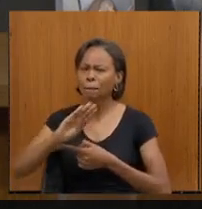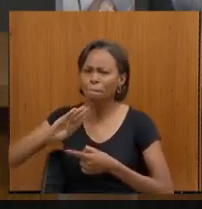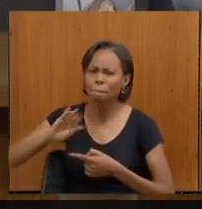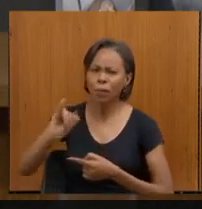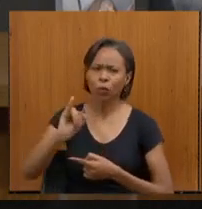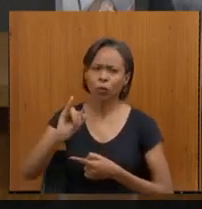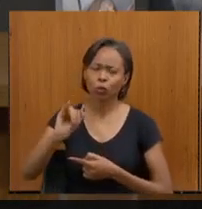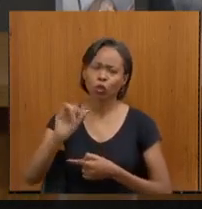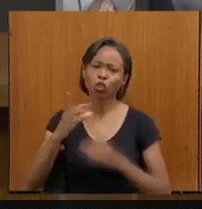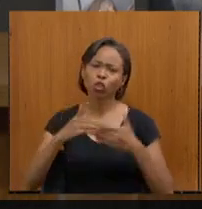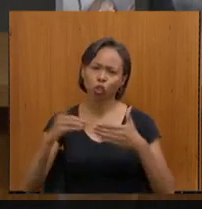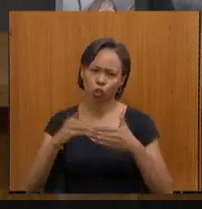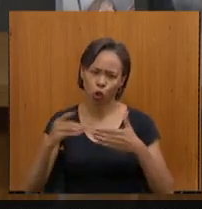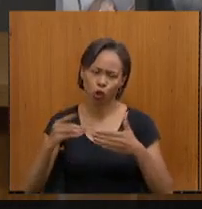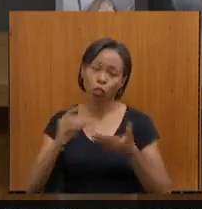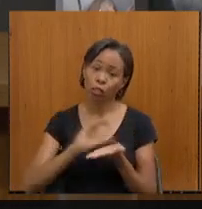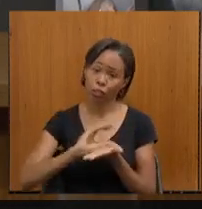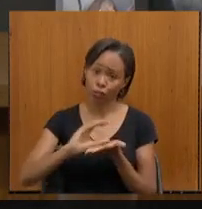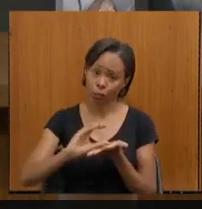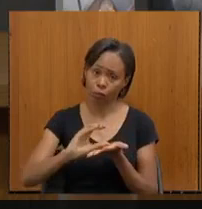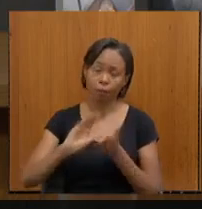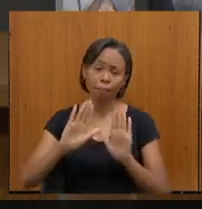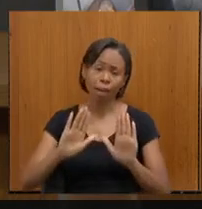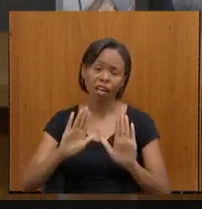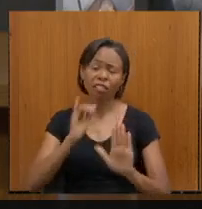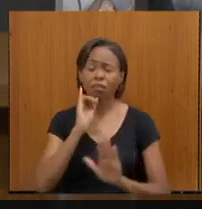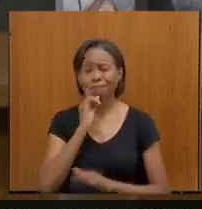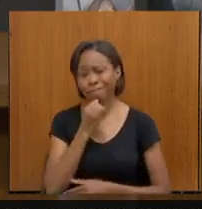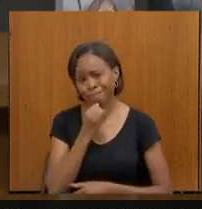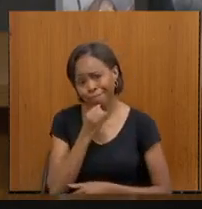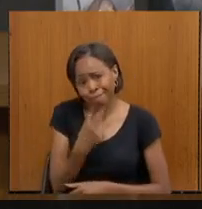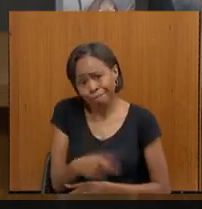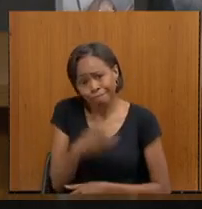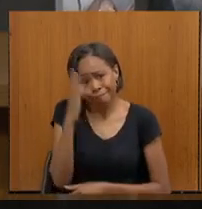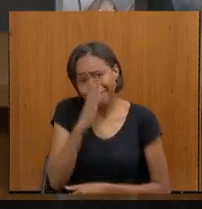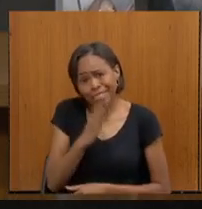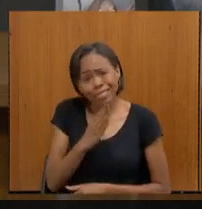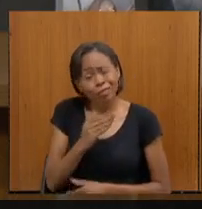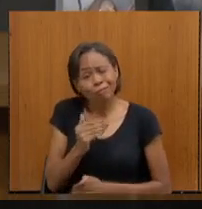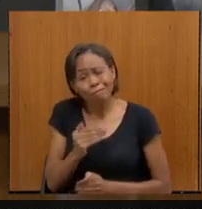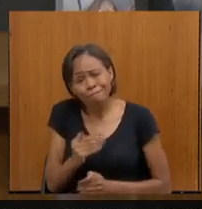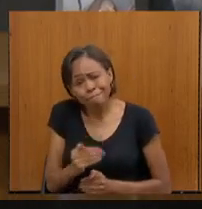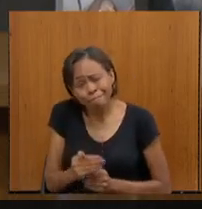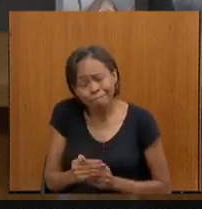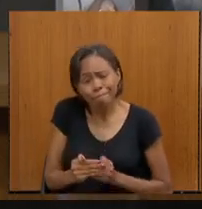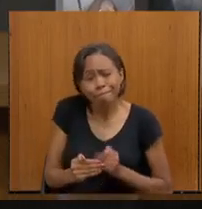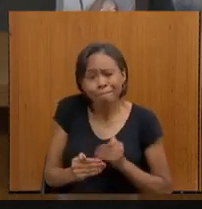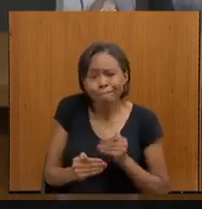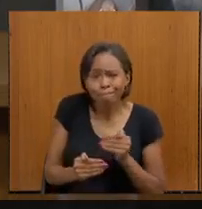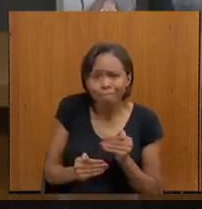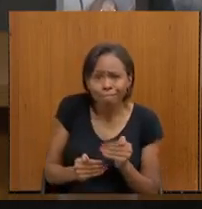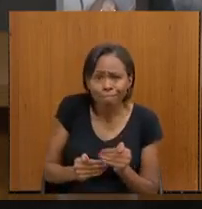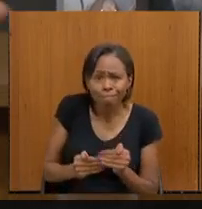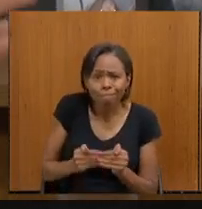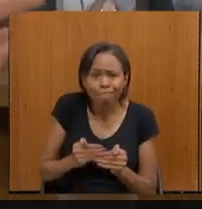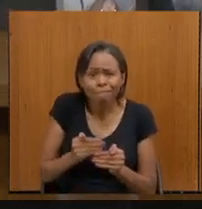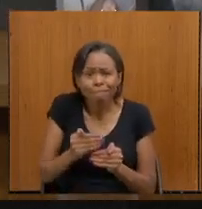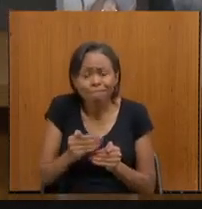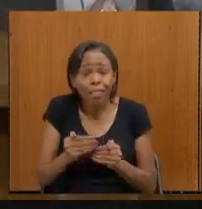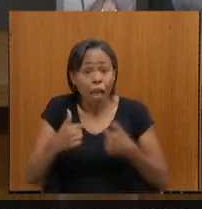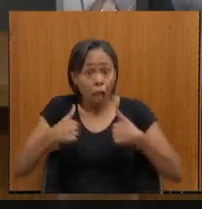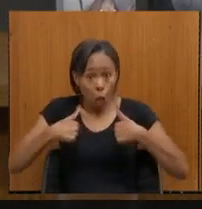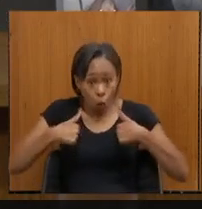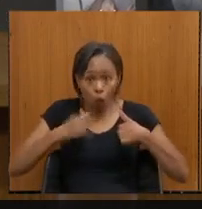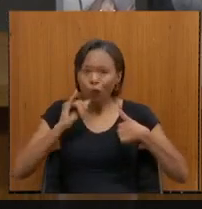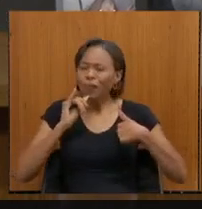investimentos infelizmente no Brasil ainda a gente tá muito tímido Por enquanto está muito time tanto muito